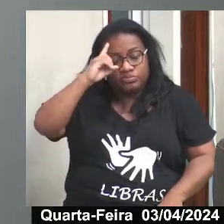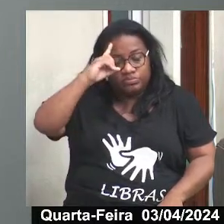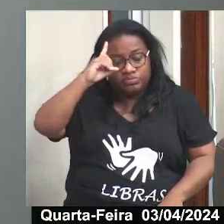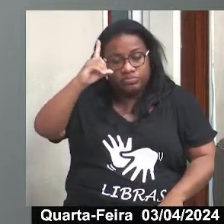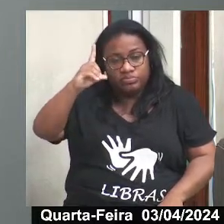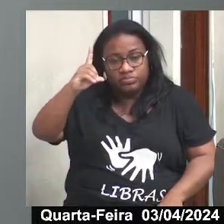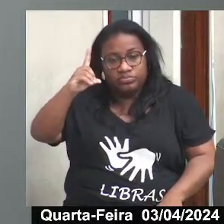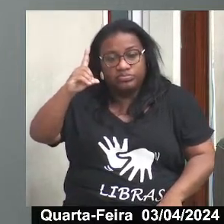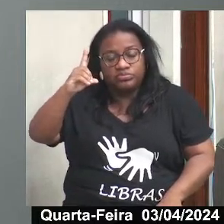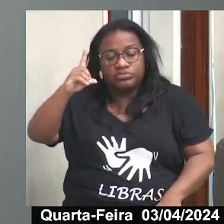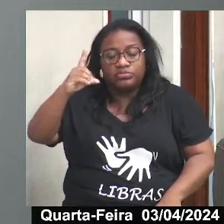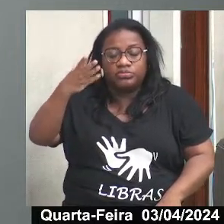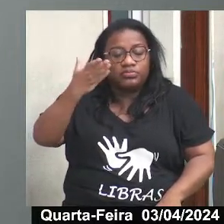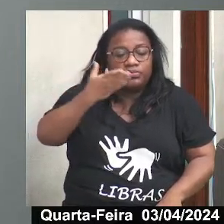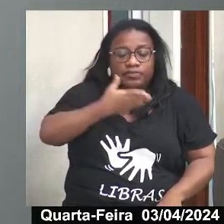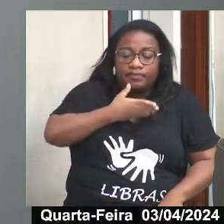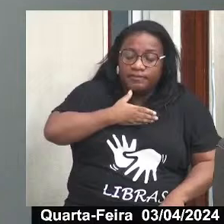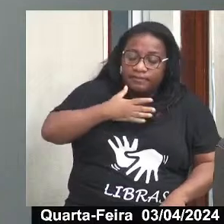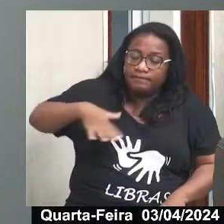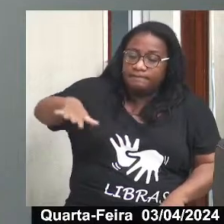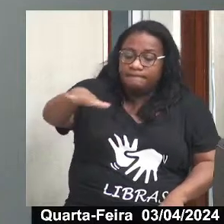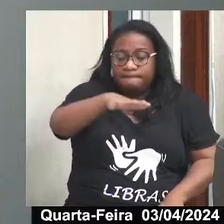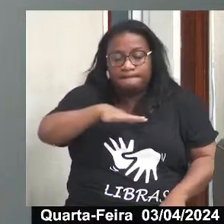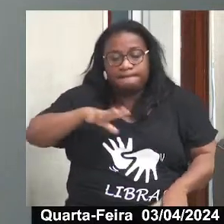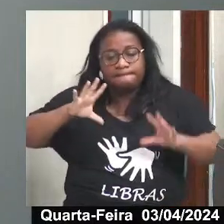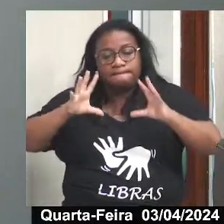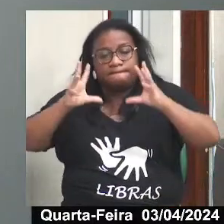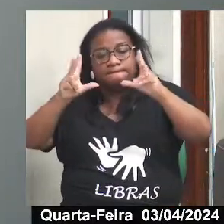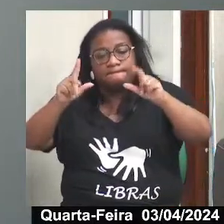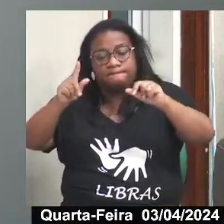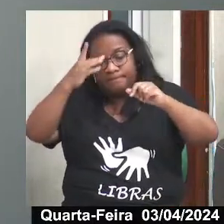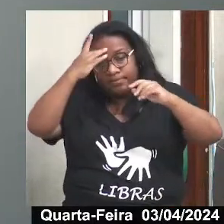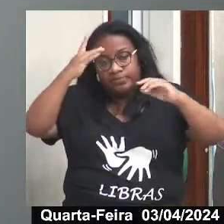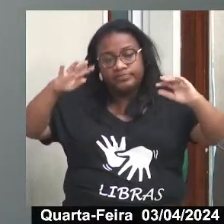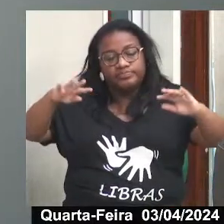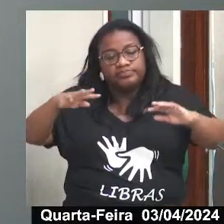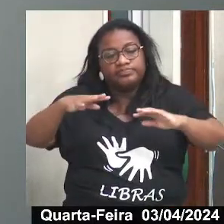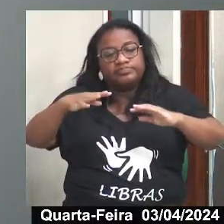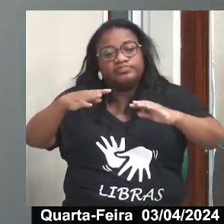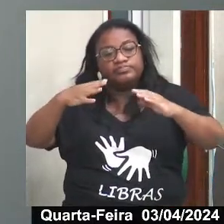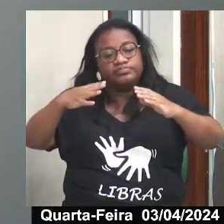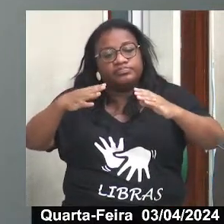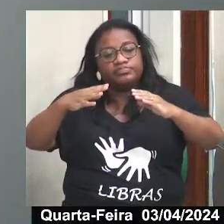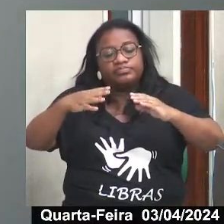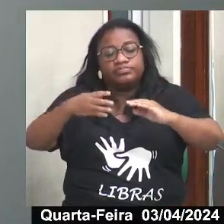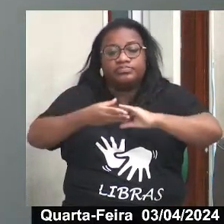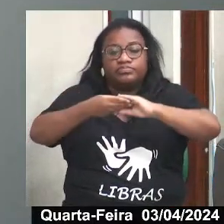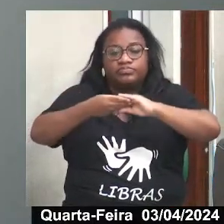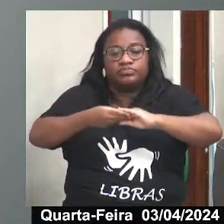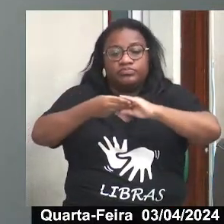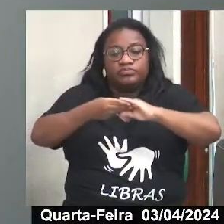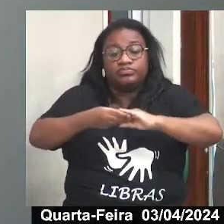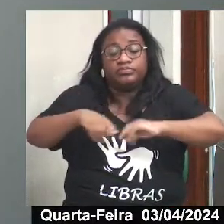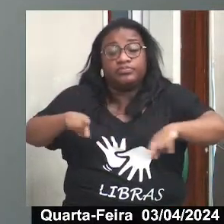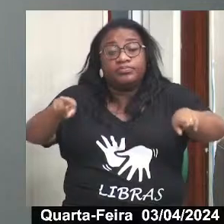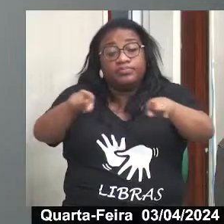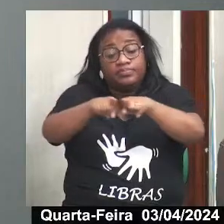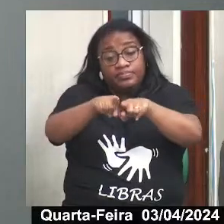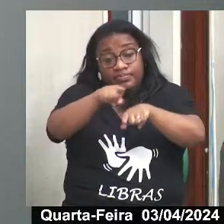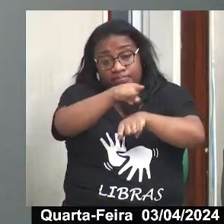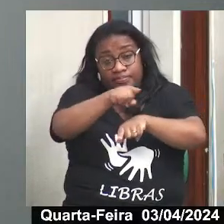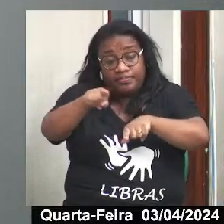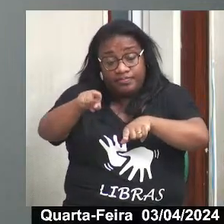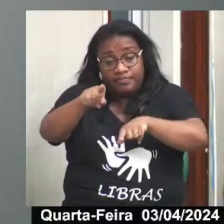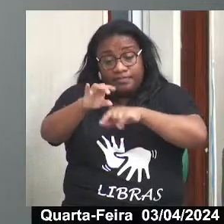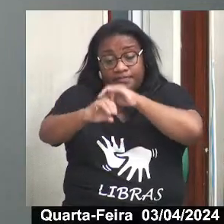Bom dia a todos, nobres colegas vereadores, público presente. Quero cumprimentar também o público que